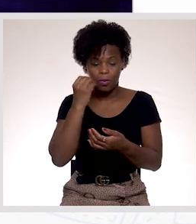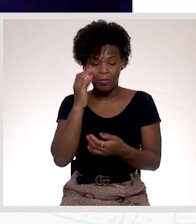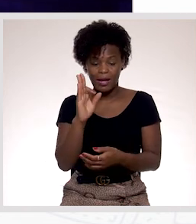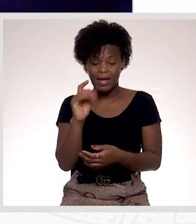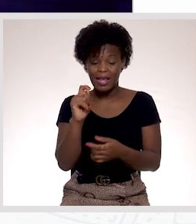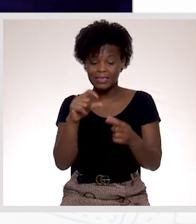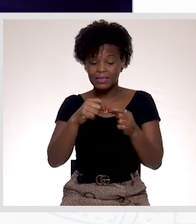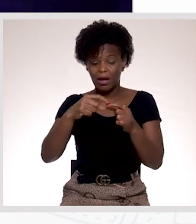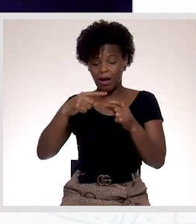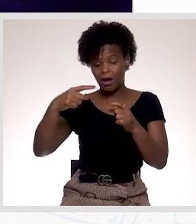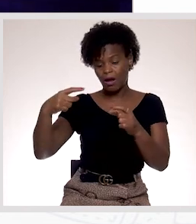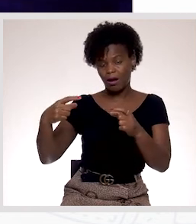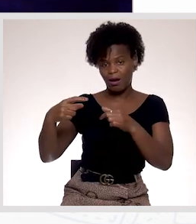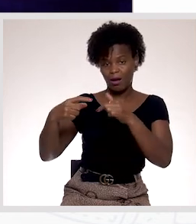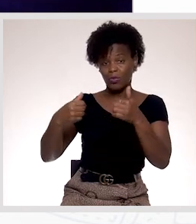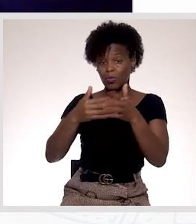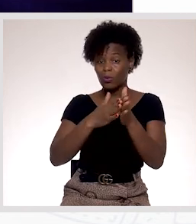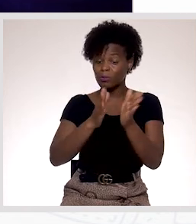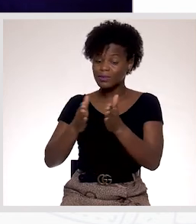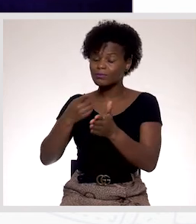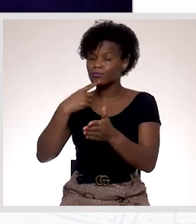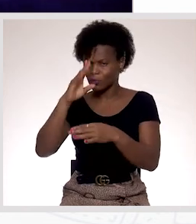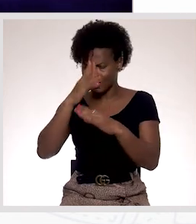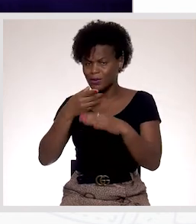Como a hélice está aberta, todo esse processo se